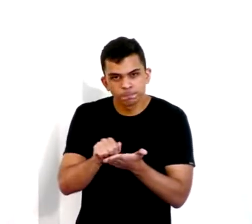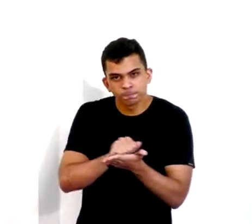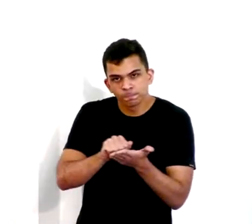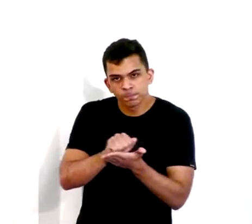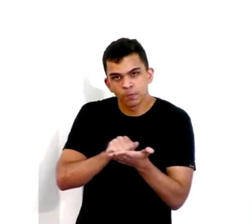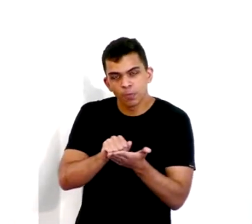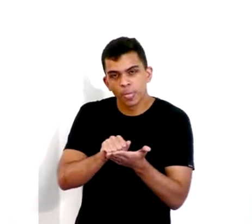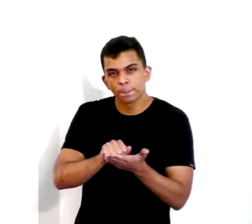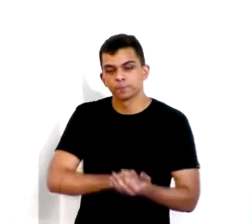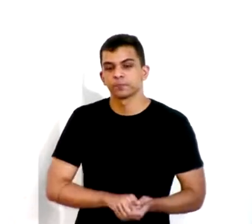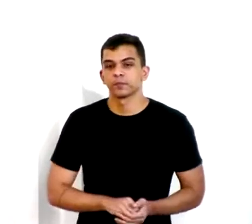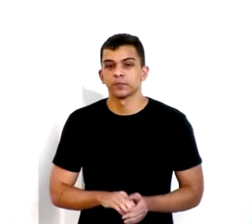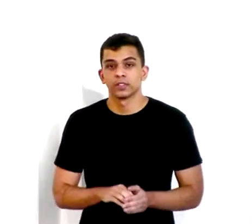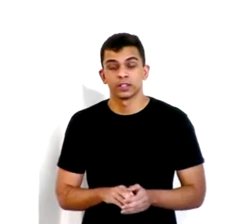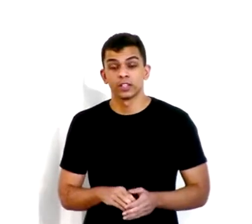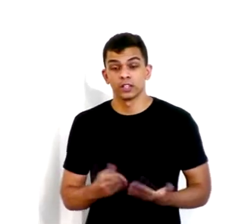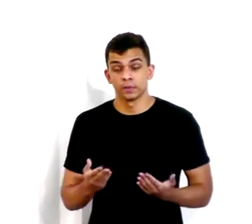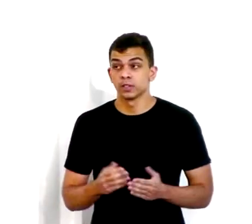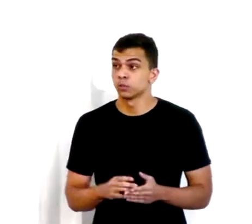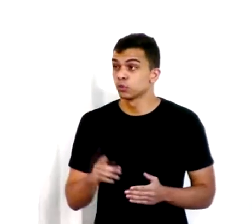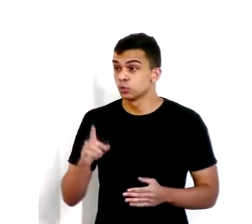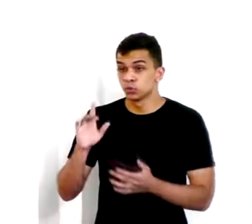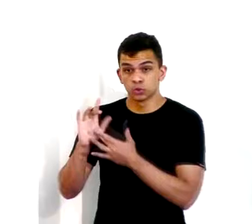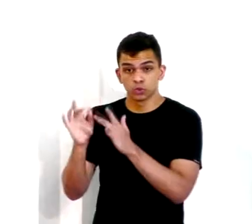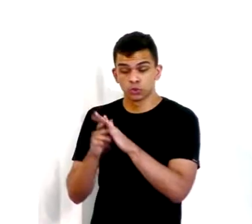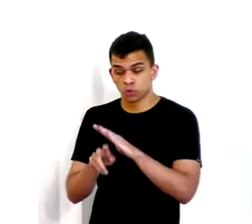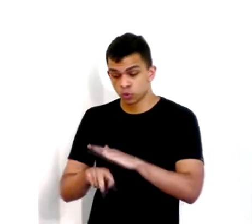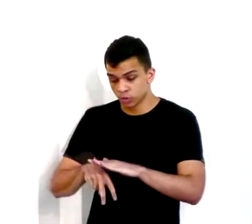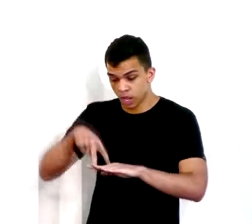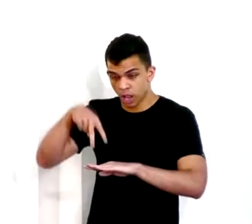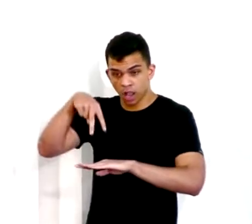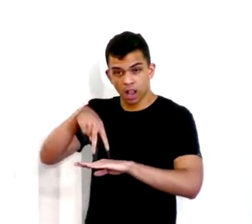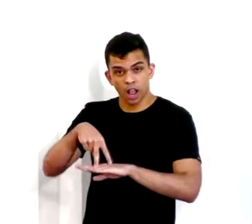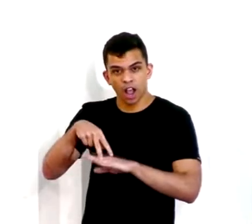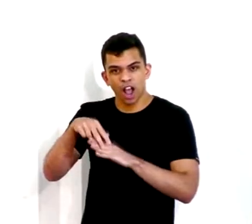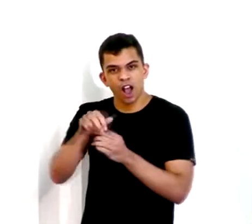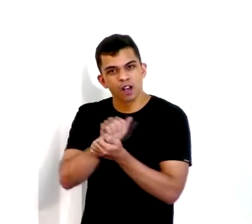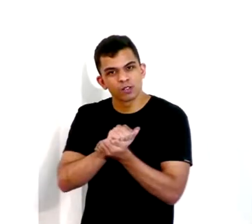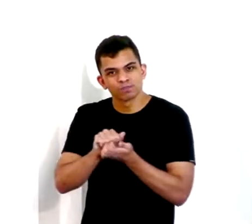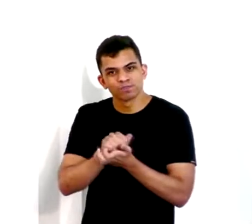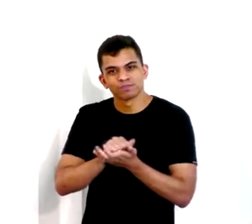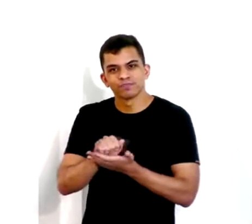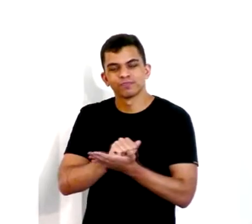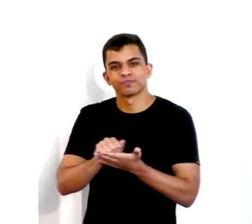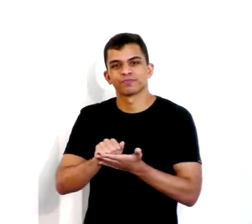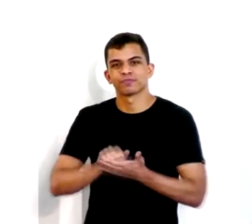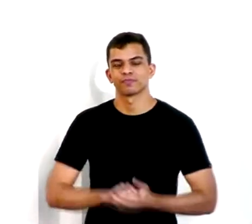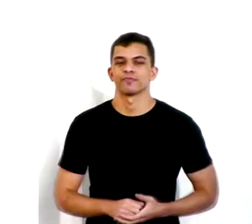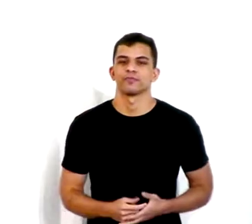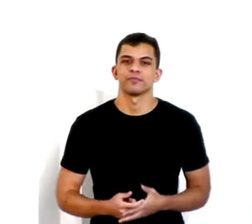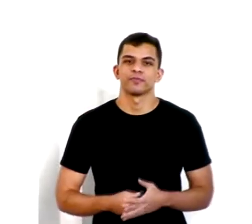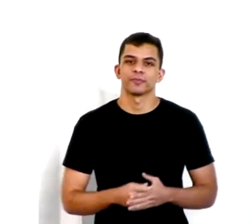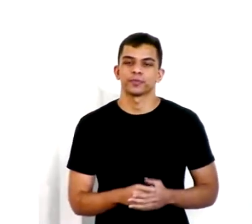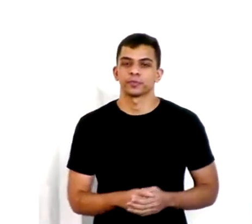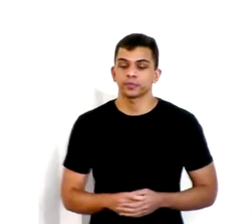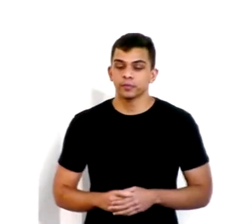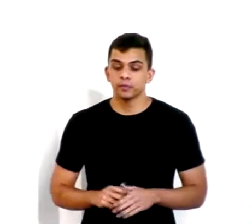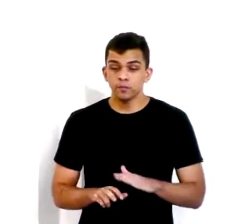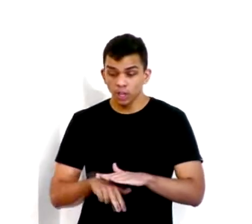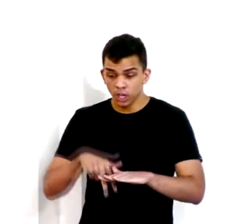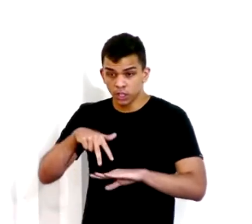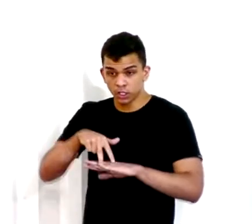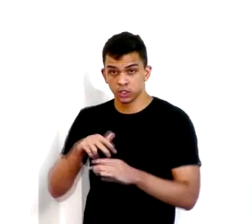Até mesmo a ressurreição de nosso Senhor era dita por Ele. A ressurreição de Cristo foi simplesmente